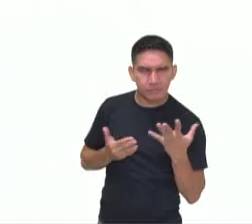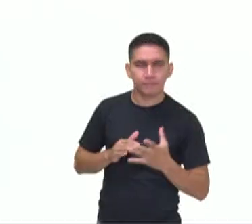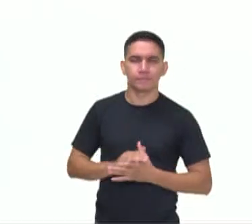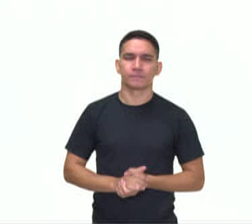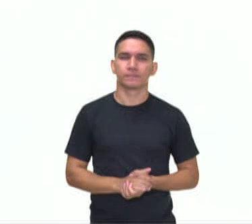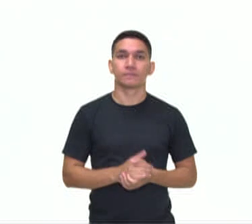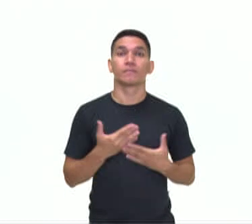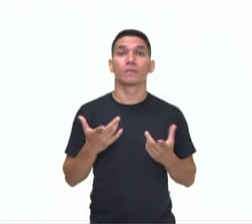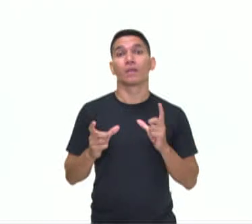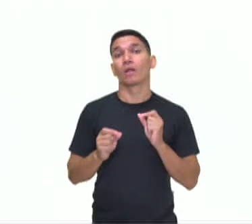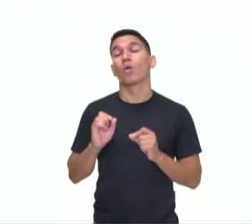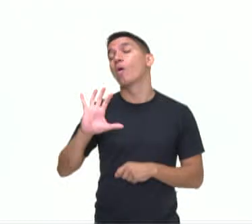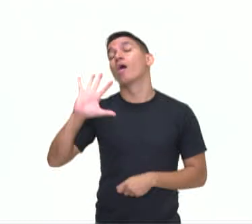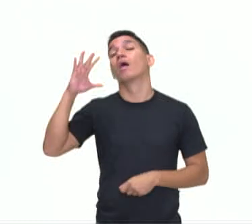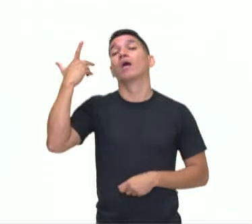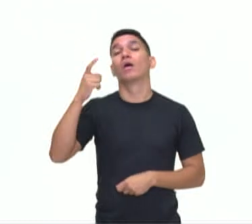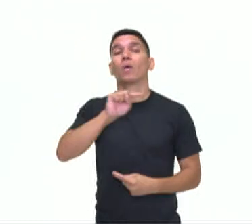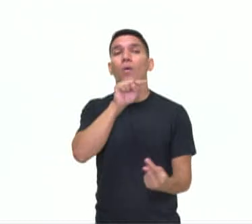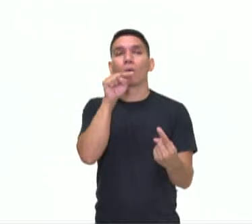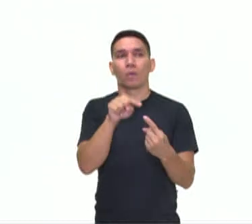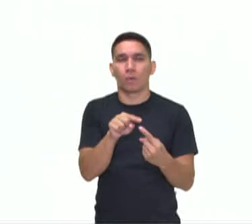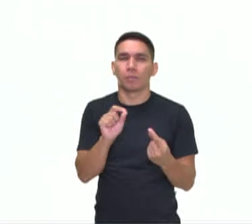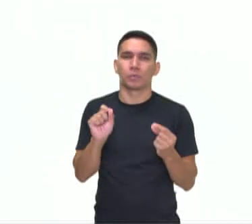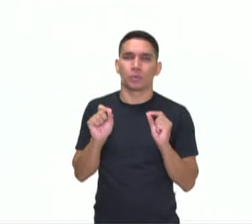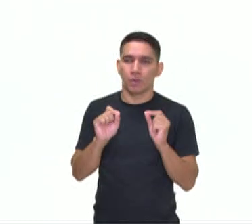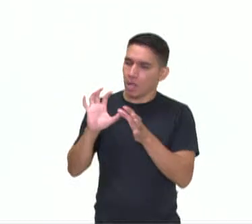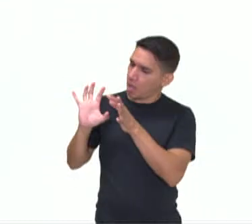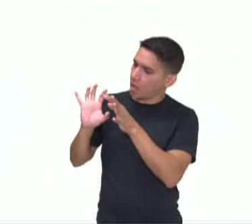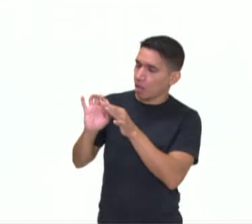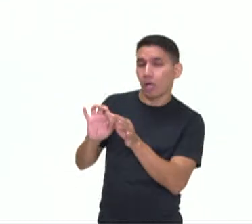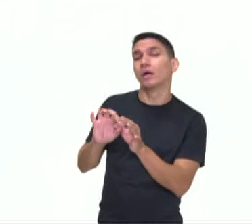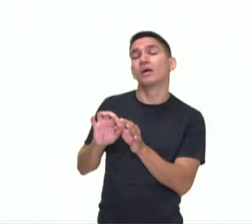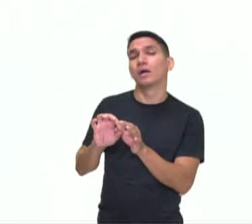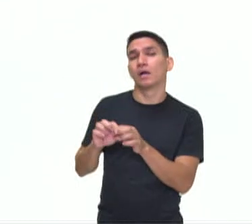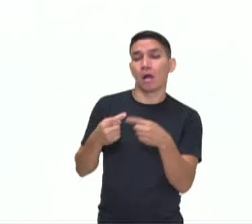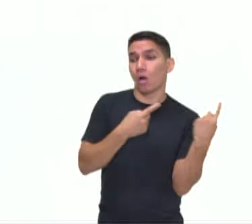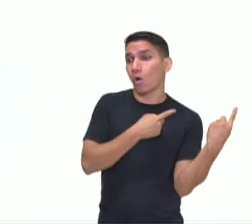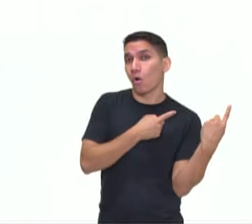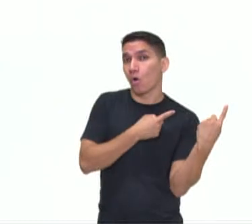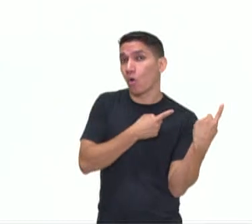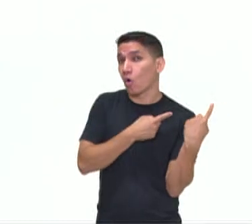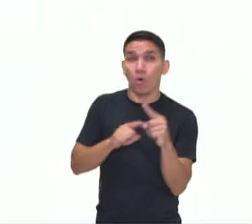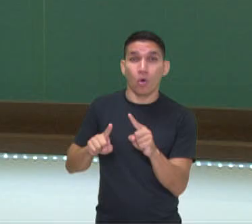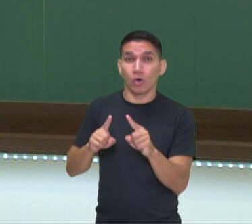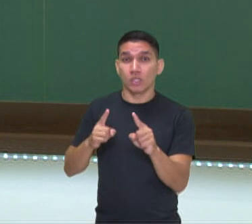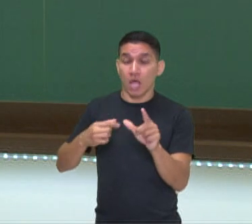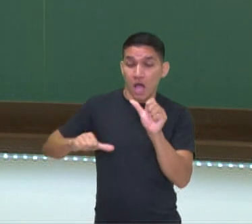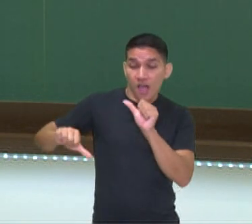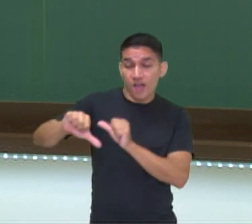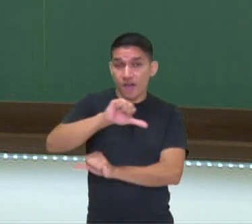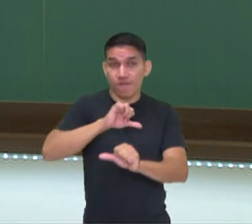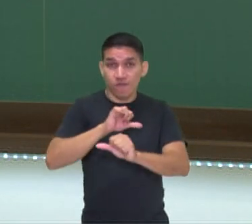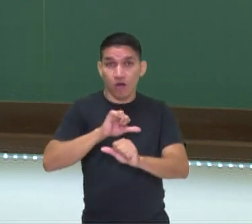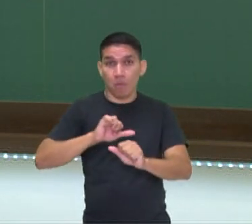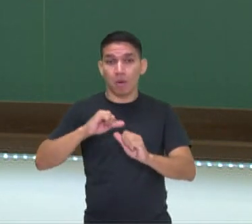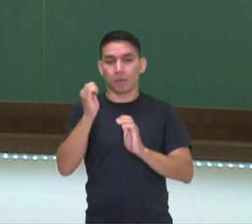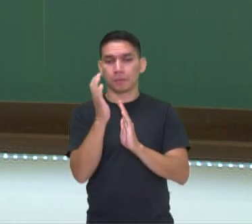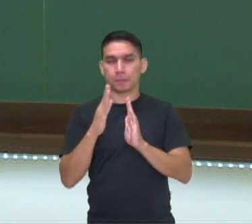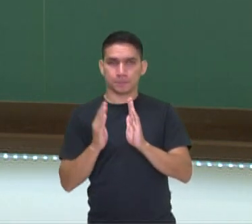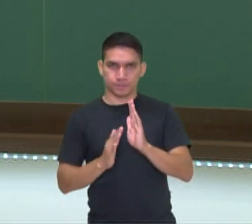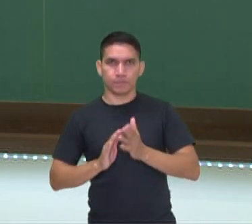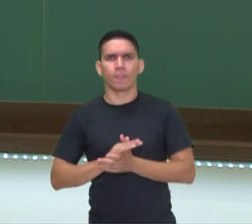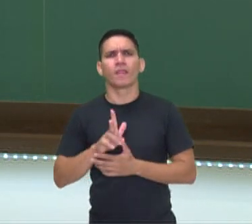pessoal, qual que é o grande objetivo da contra-reforma do Barroco? Porque a igreja vai fazer o Concílio de